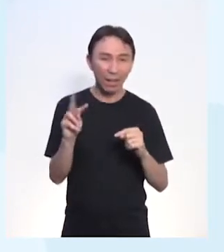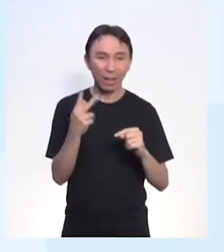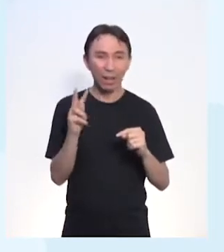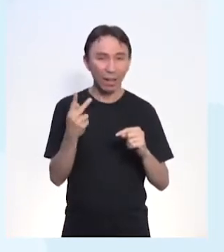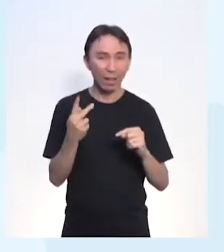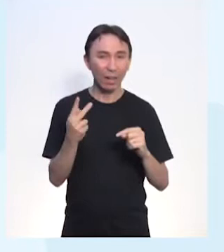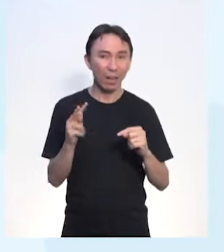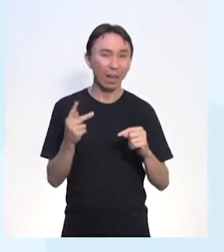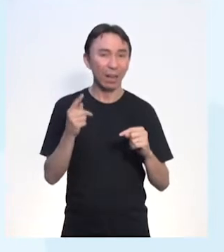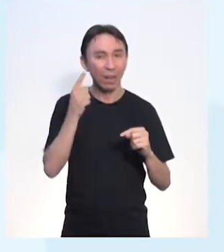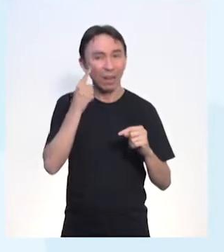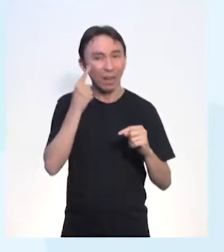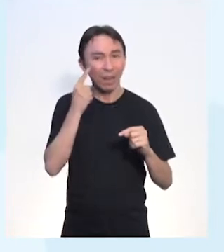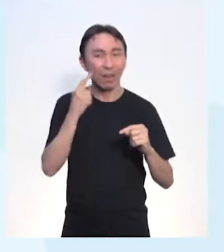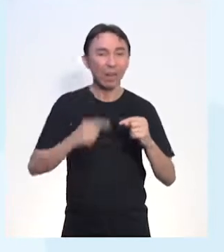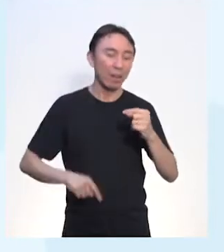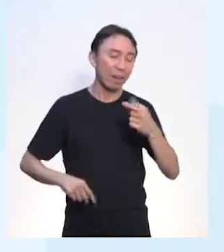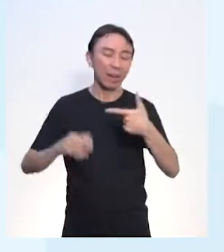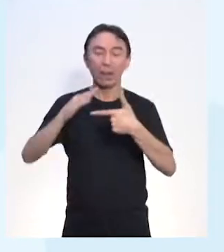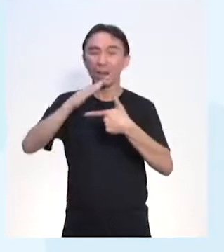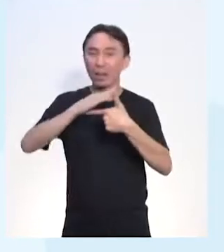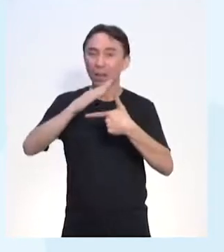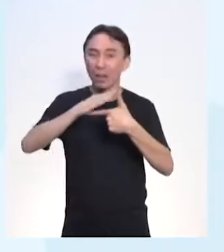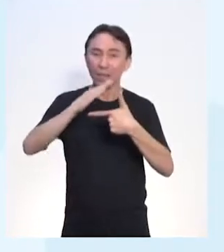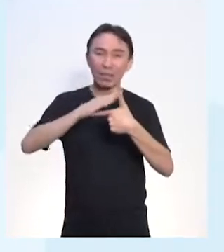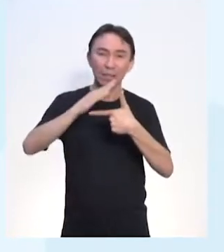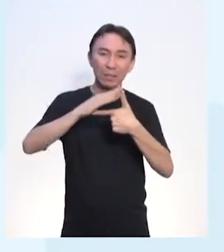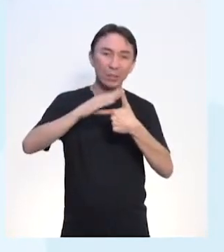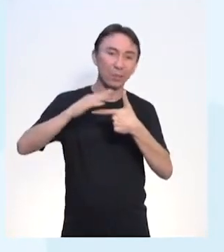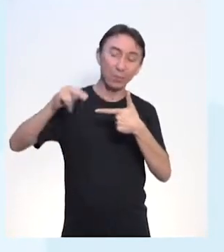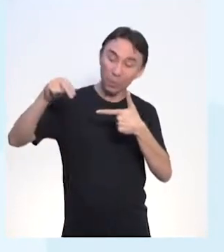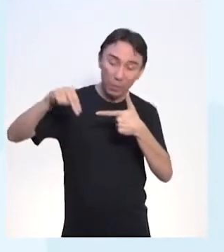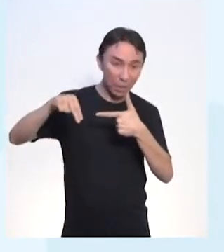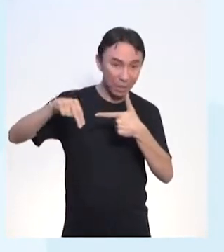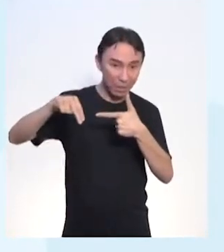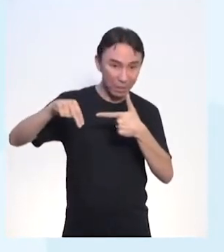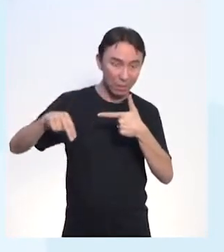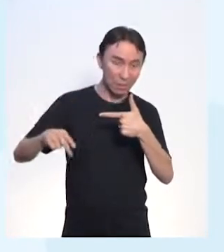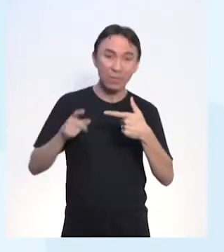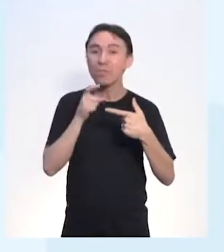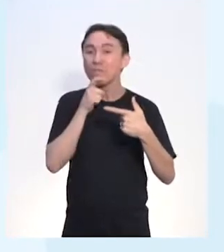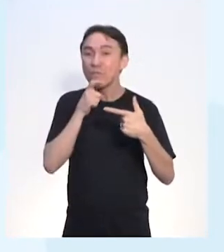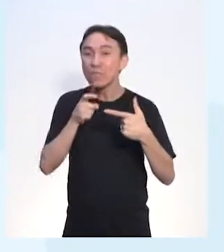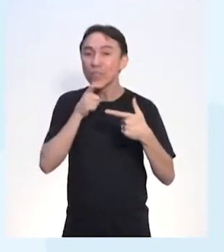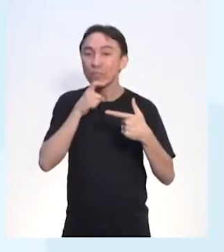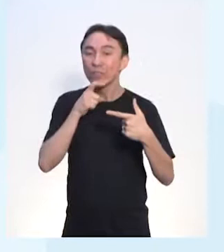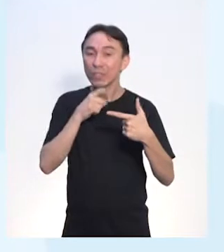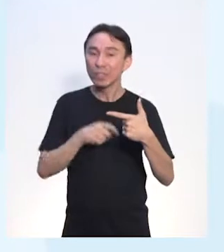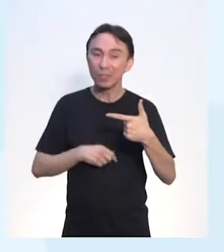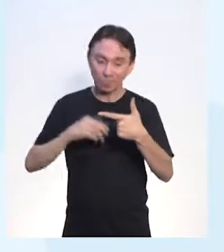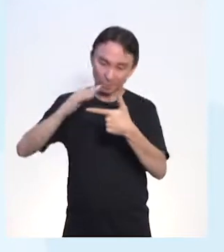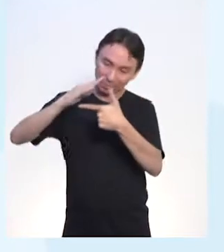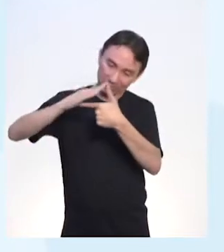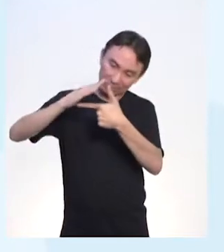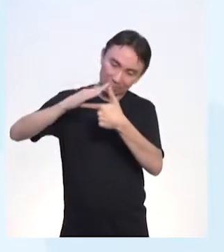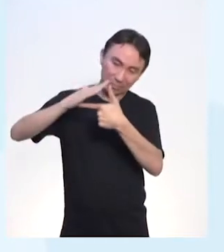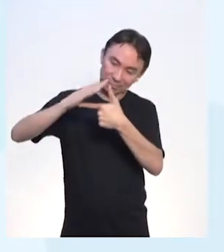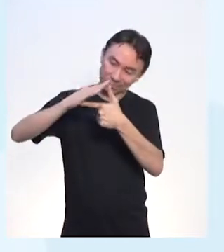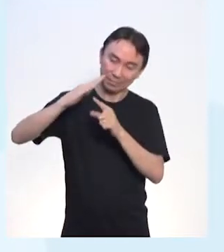ser proporcional ao cateto N no triângulo verde. Então, nós temos também